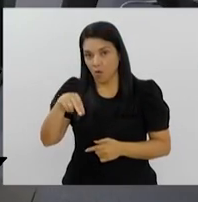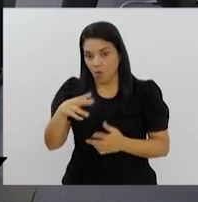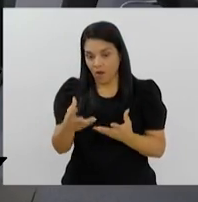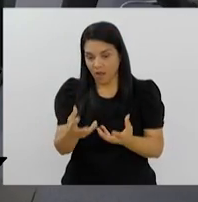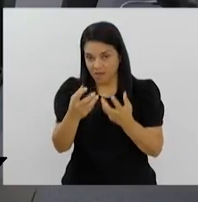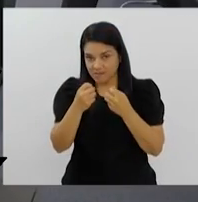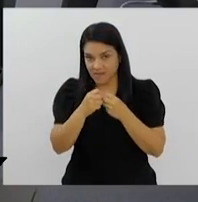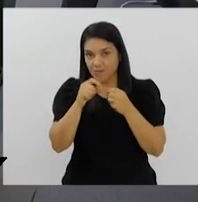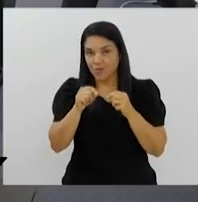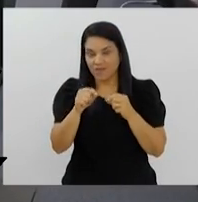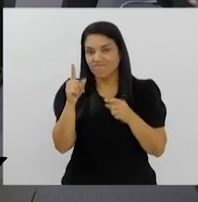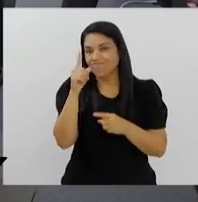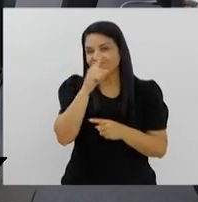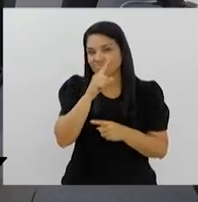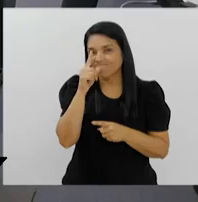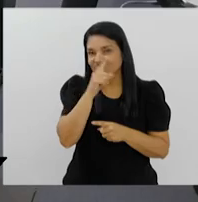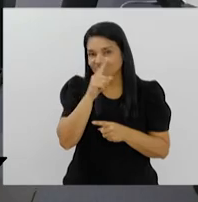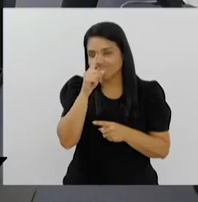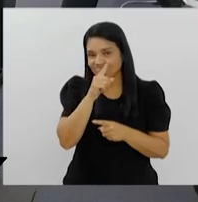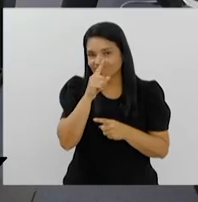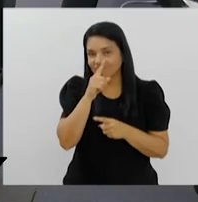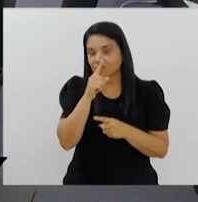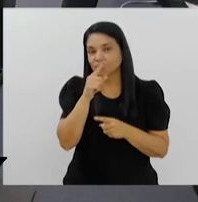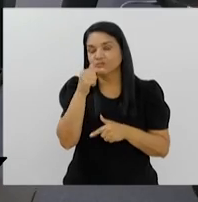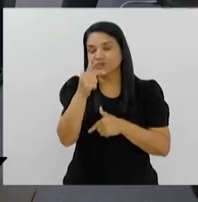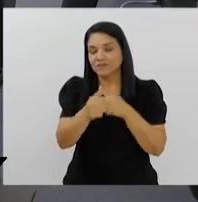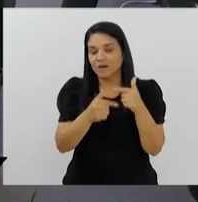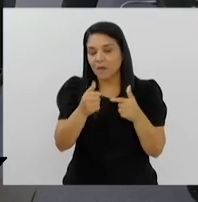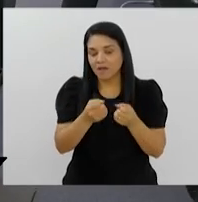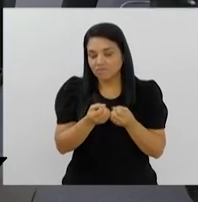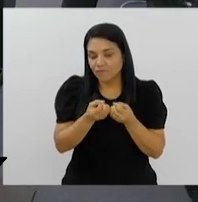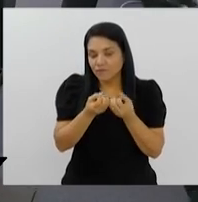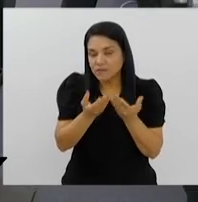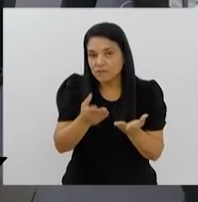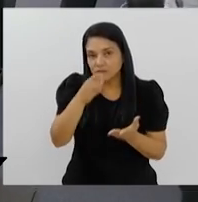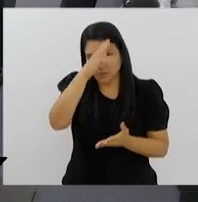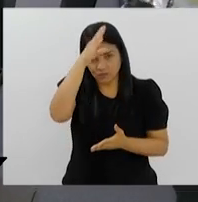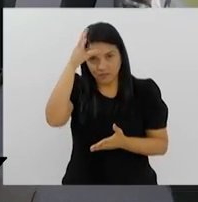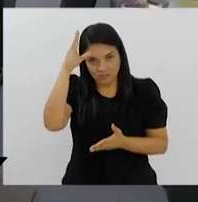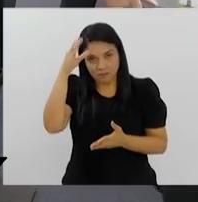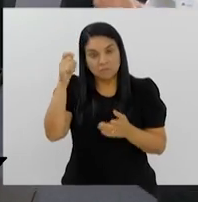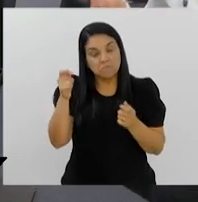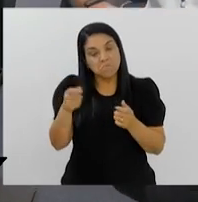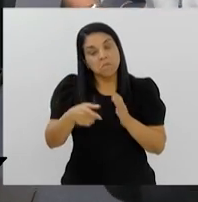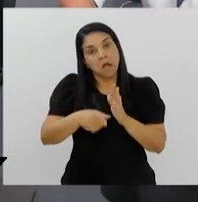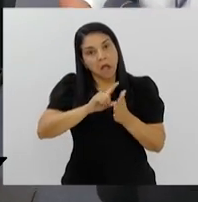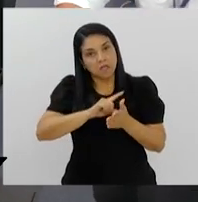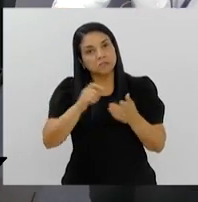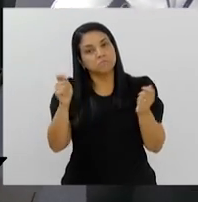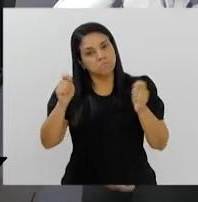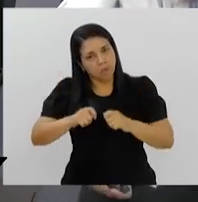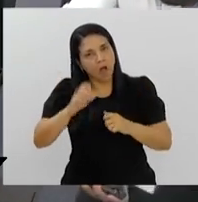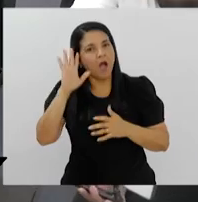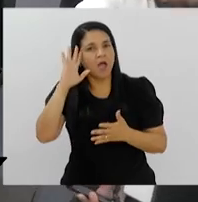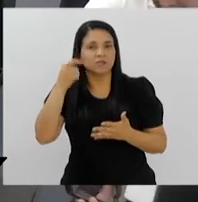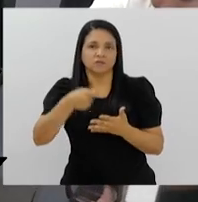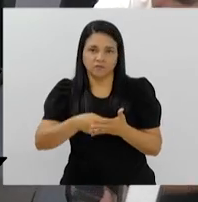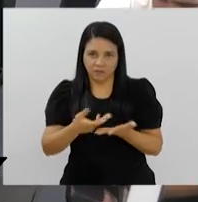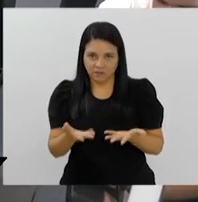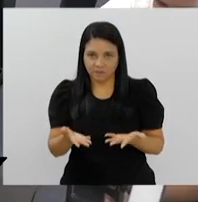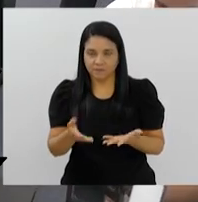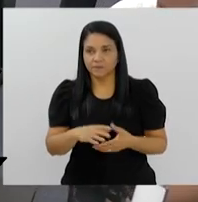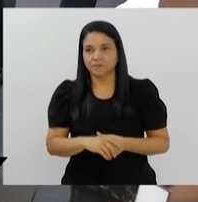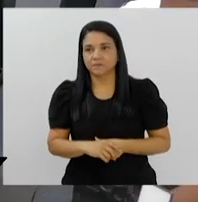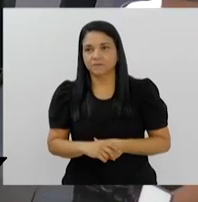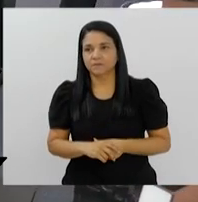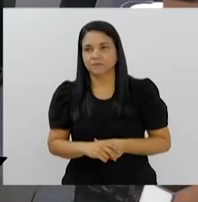no serviço de atendimento ao cliente são demandas não resolvidas que poderiam ser resolvidas no saque da empresa som